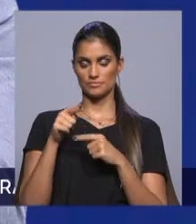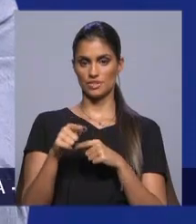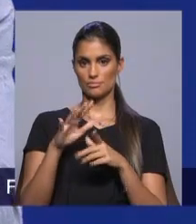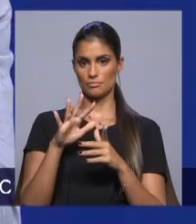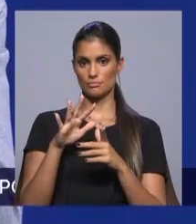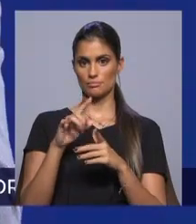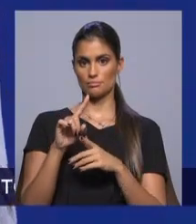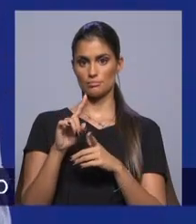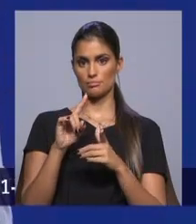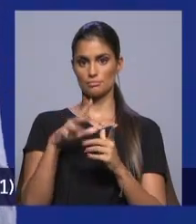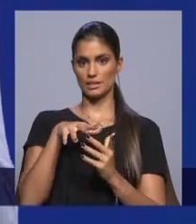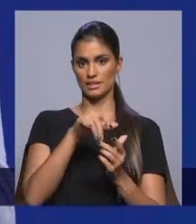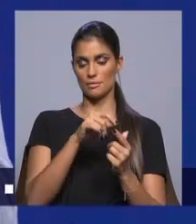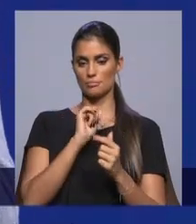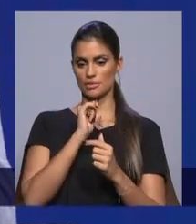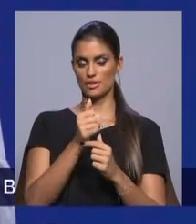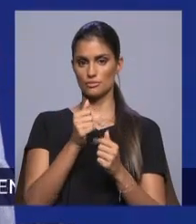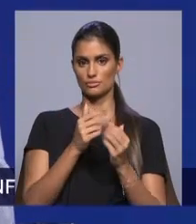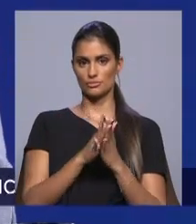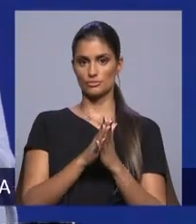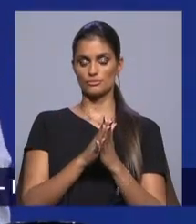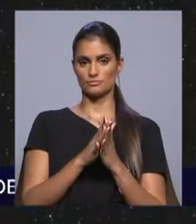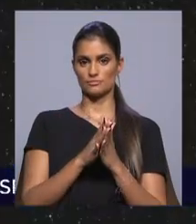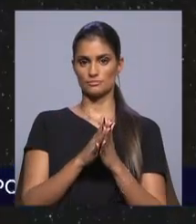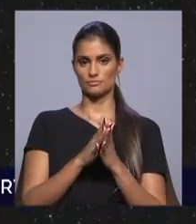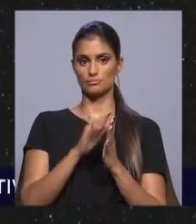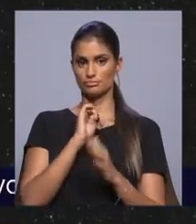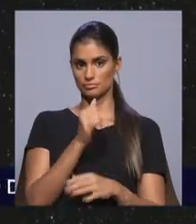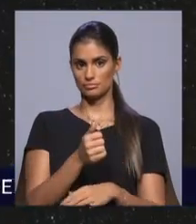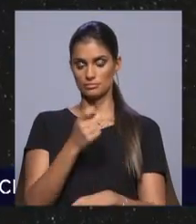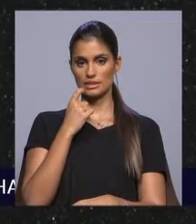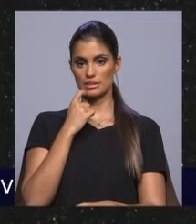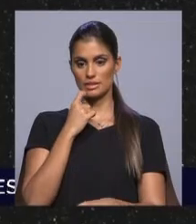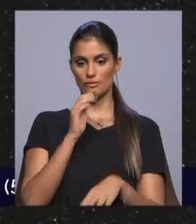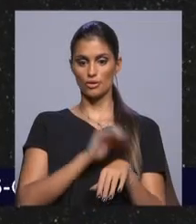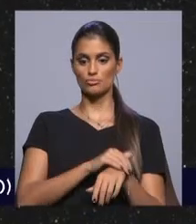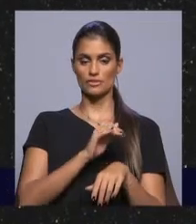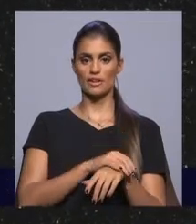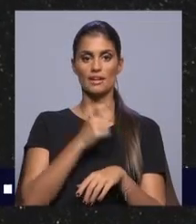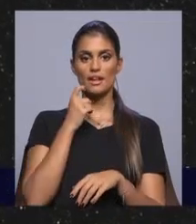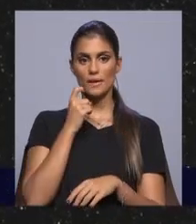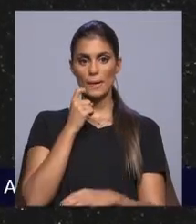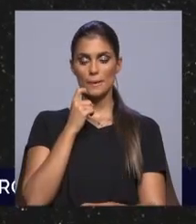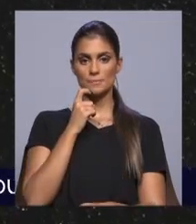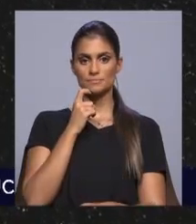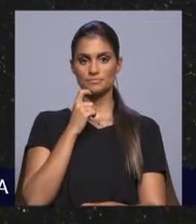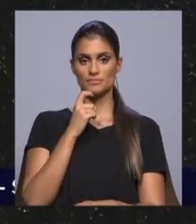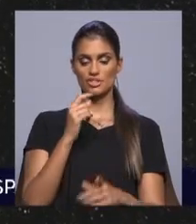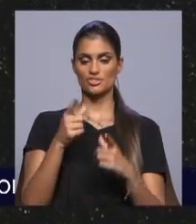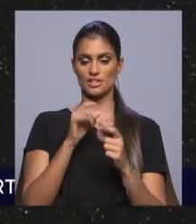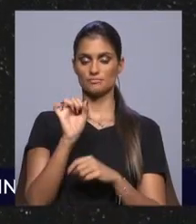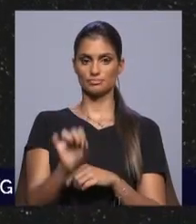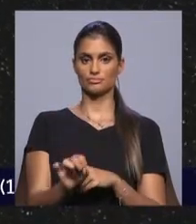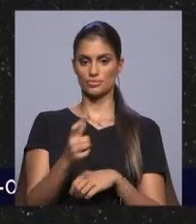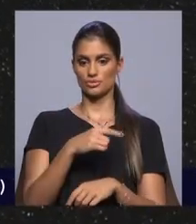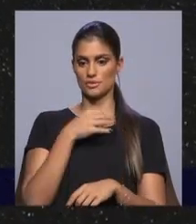José, perdeu toda a sua atmosfera. Quem é que foi o responsável por isso? A sua própria estrela.